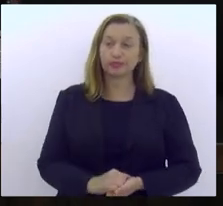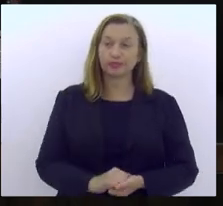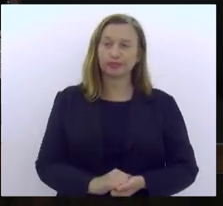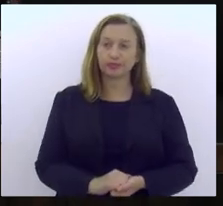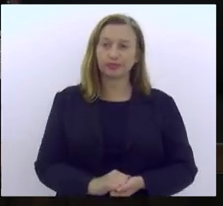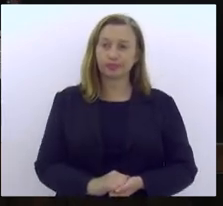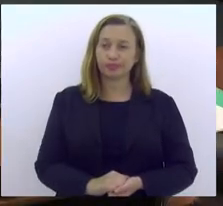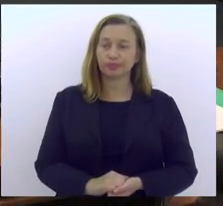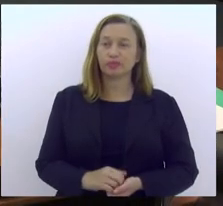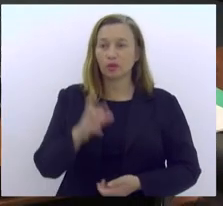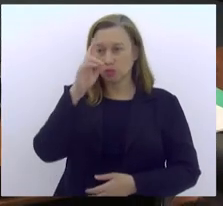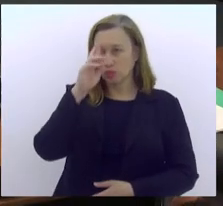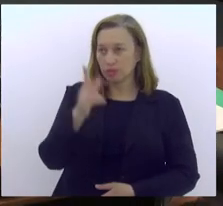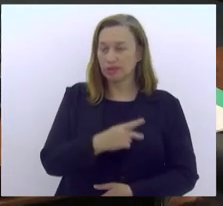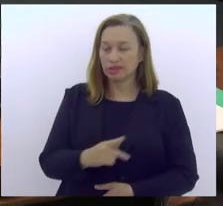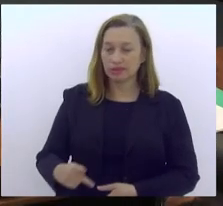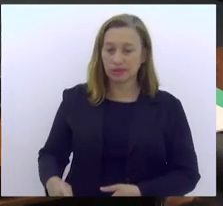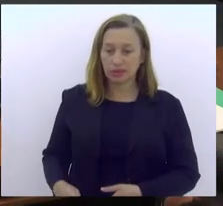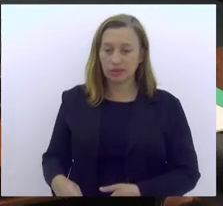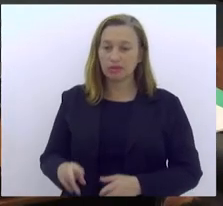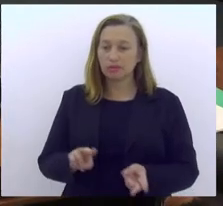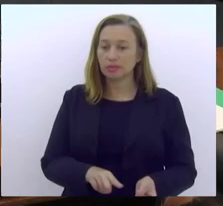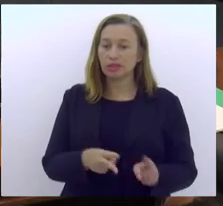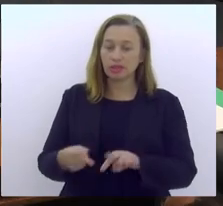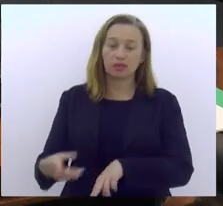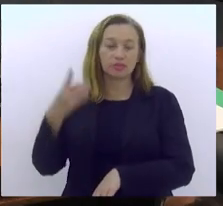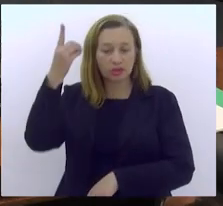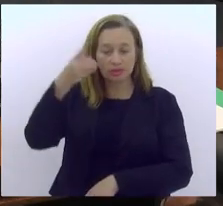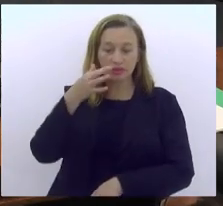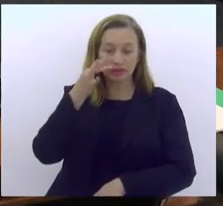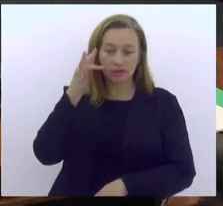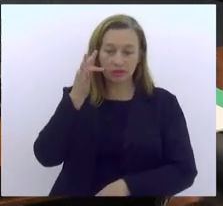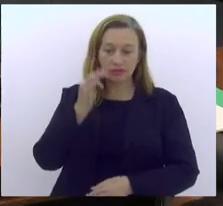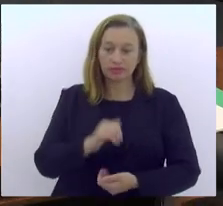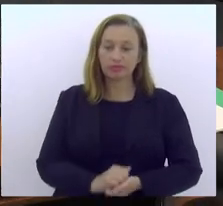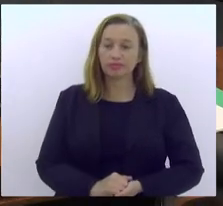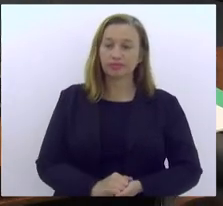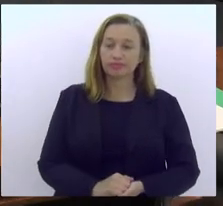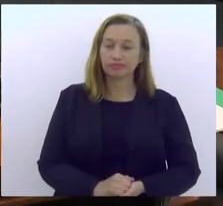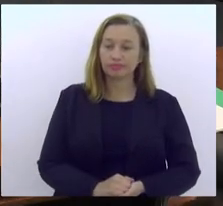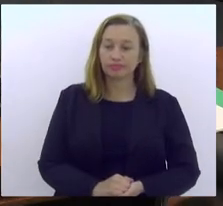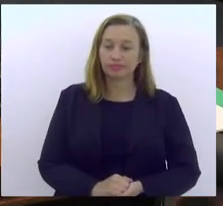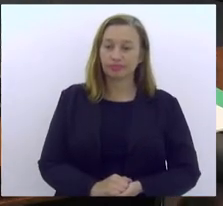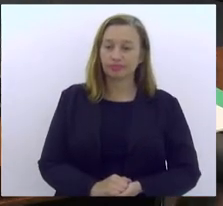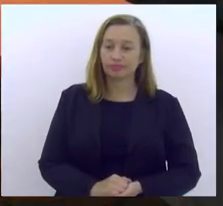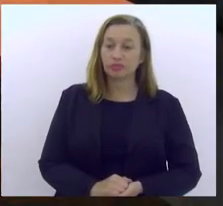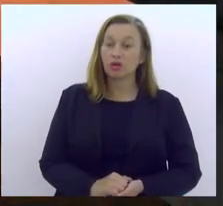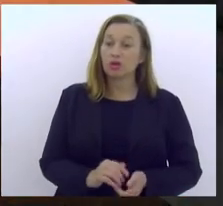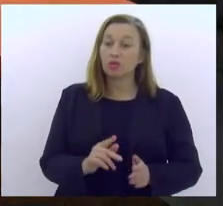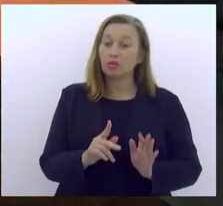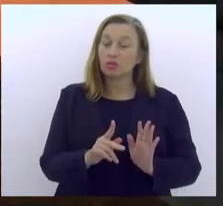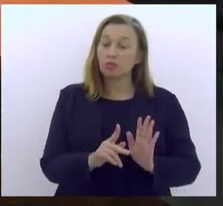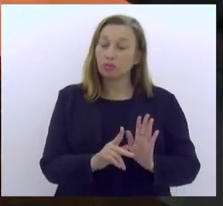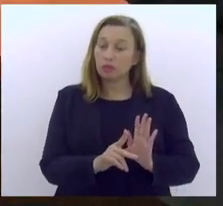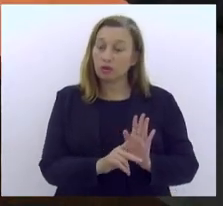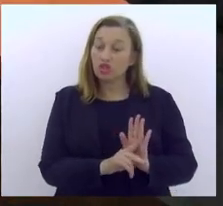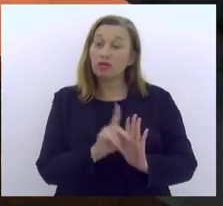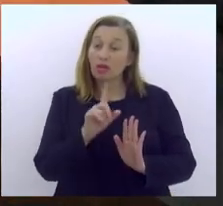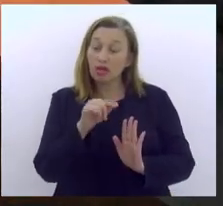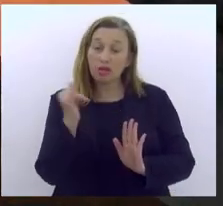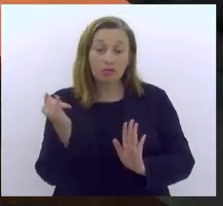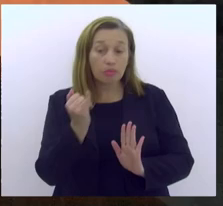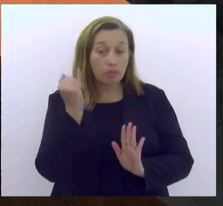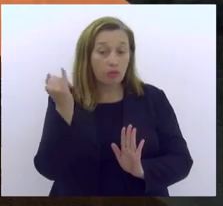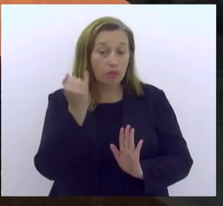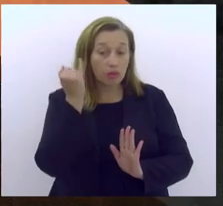número. Senhor presidente. Para encaminhar, deputado Flávio Serafini. O projeto é um projeto muito importante.